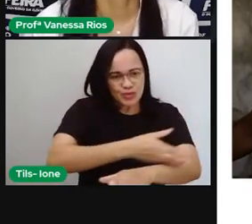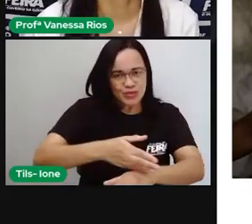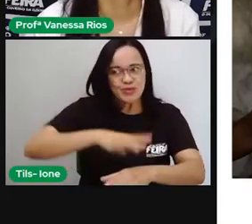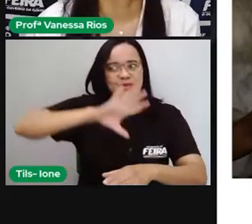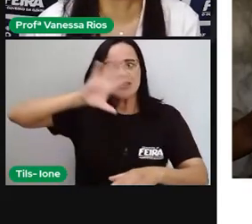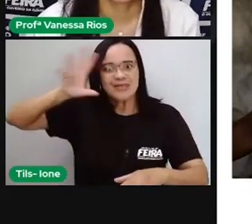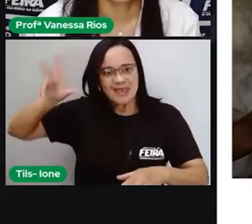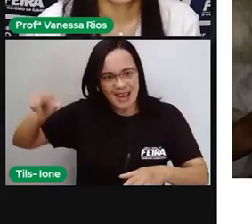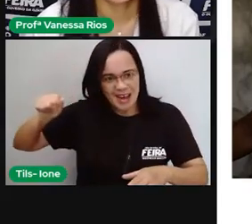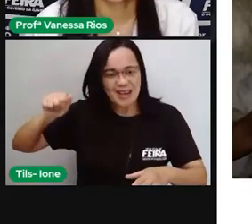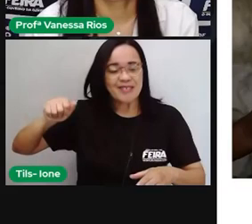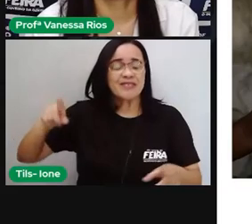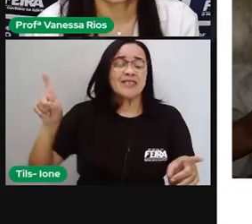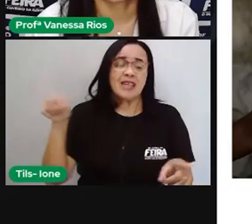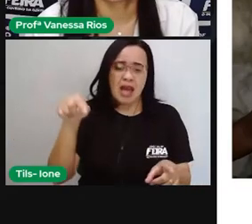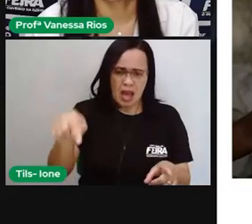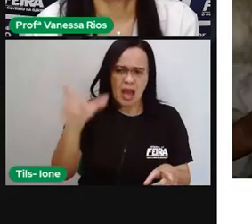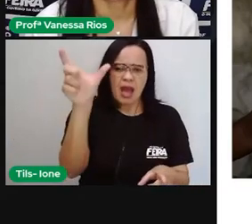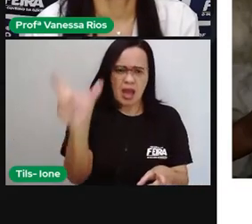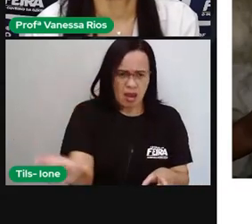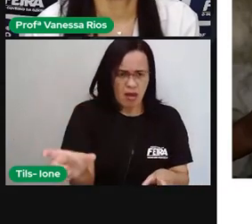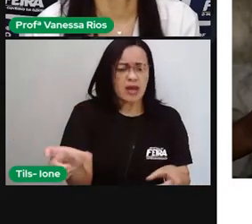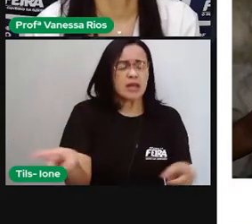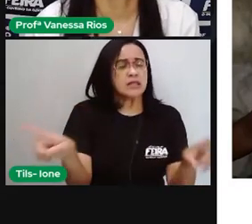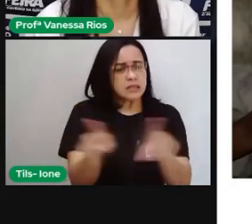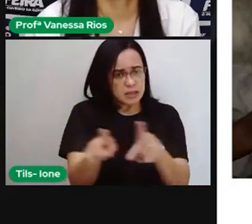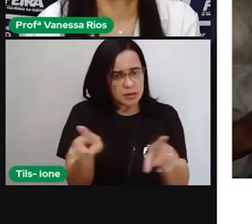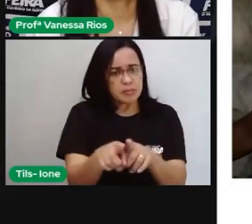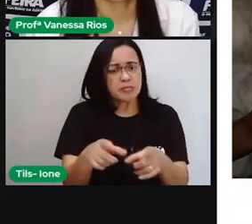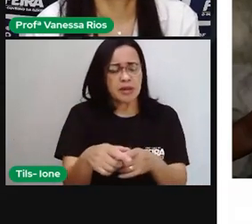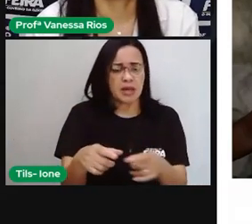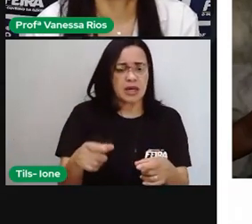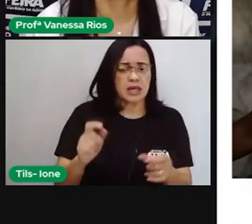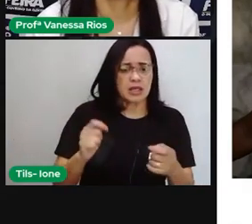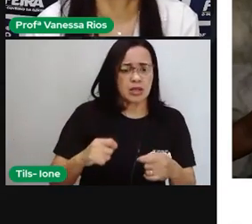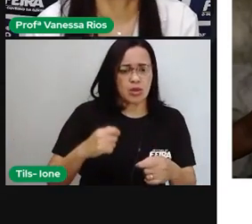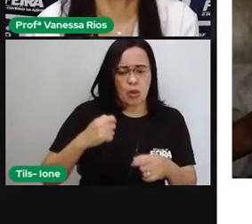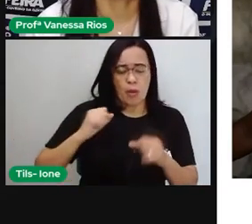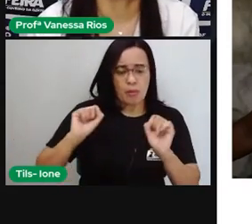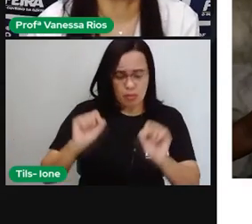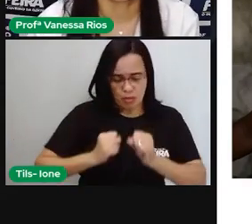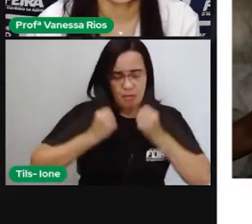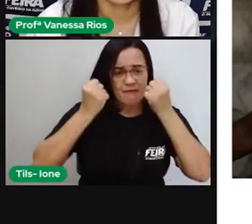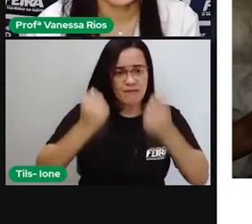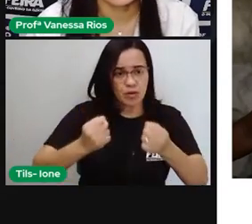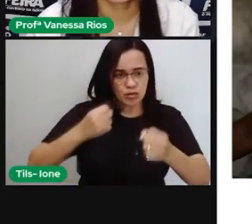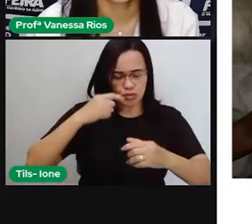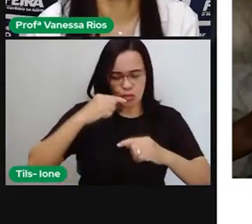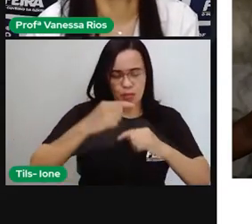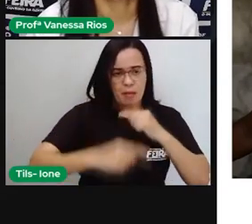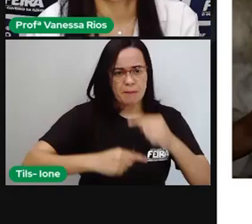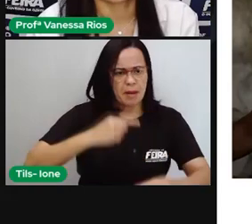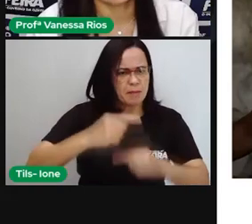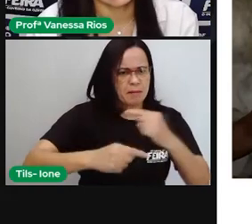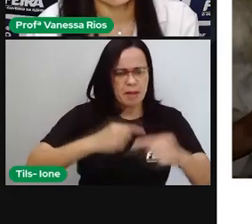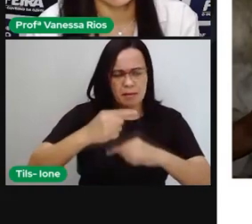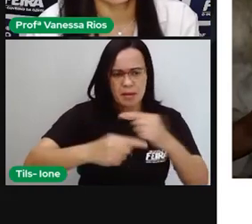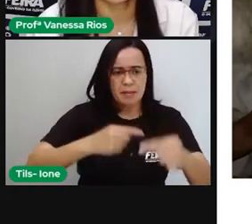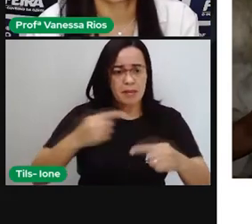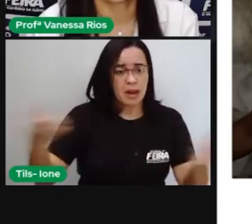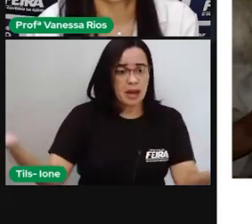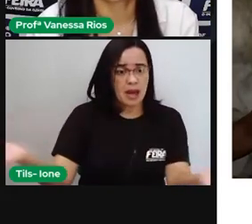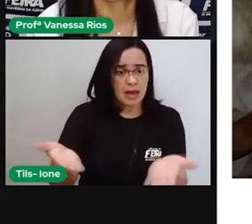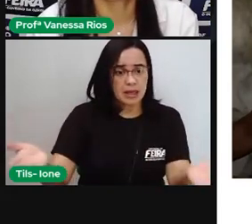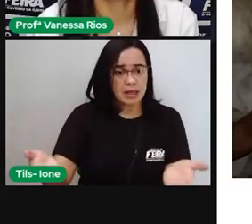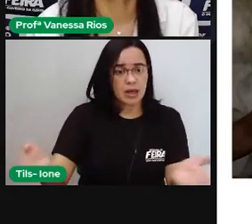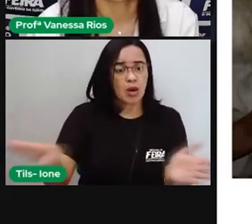eles conseguiram, através do tempo, através de todos esses acontecimentos que perseguiram, né, que maltrataram aí